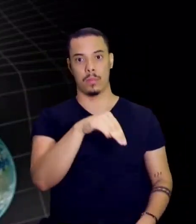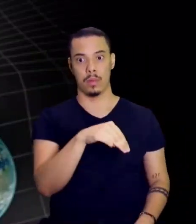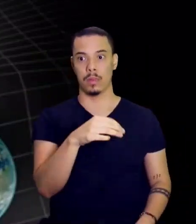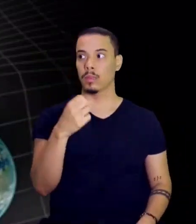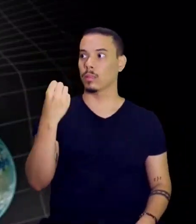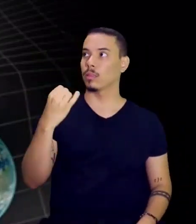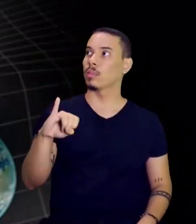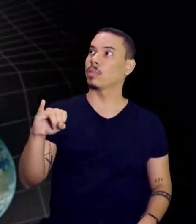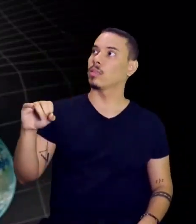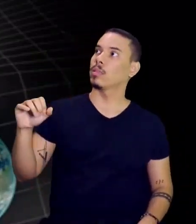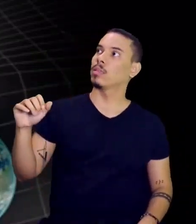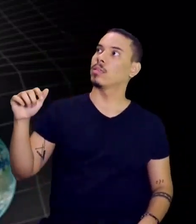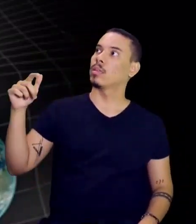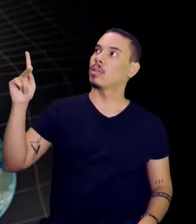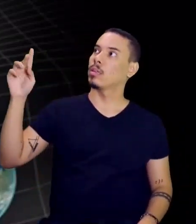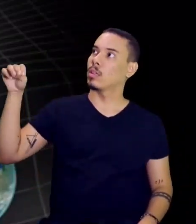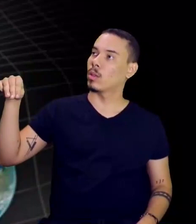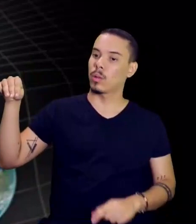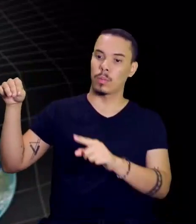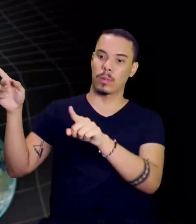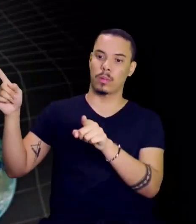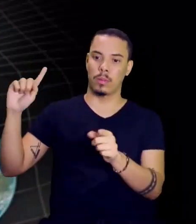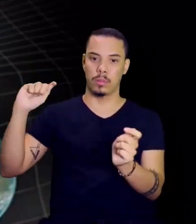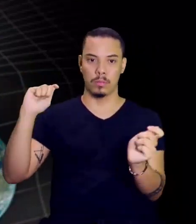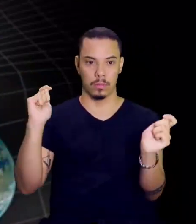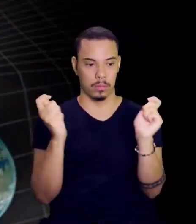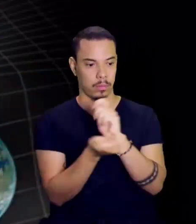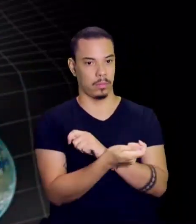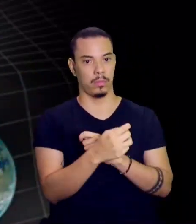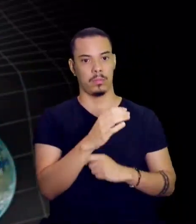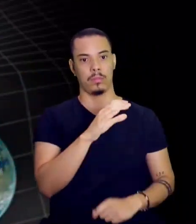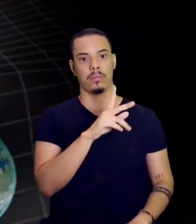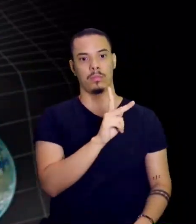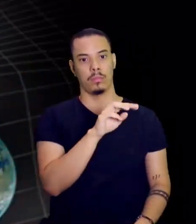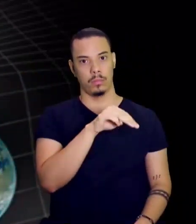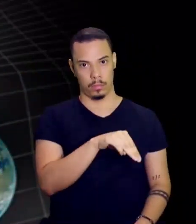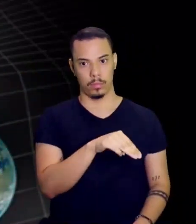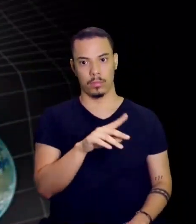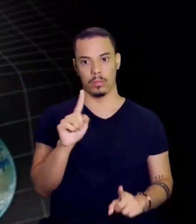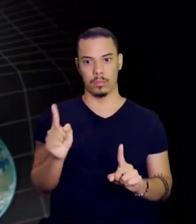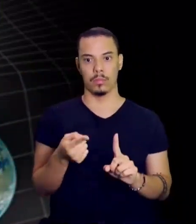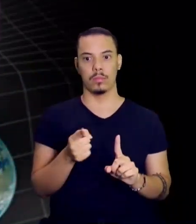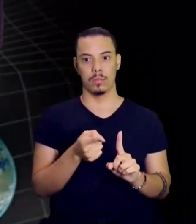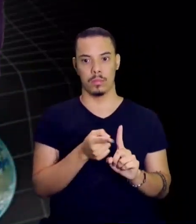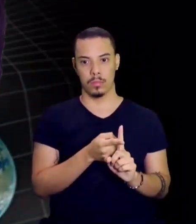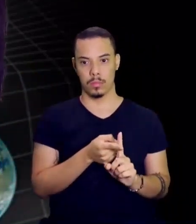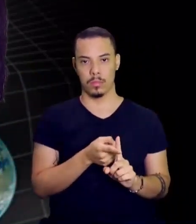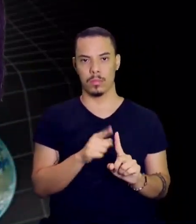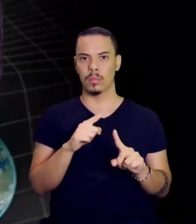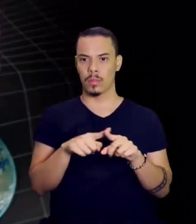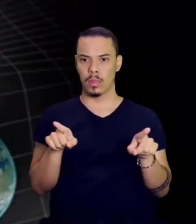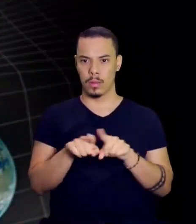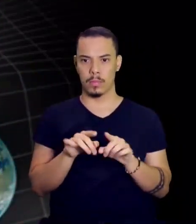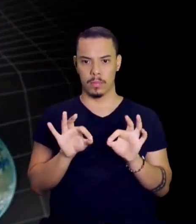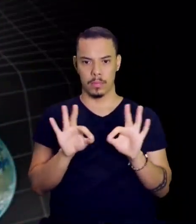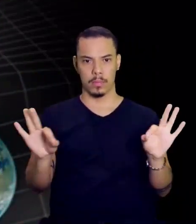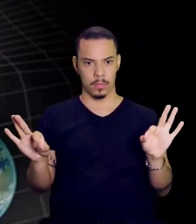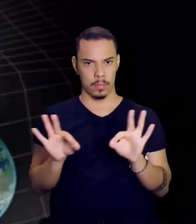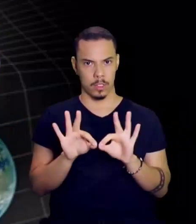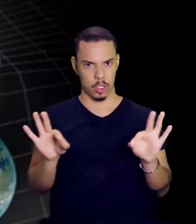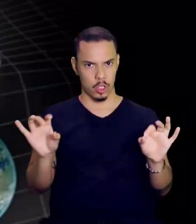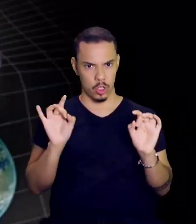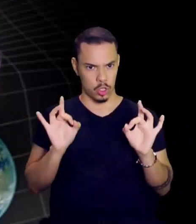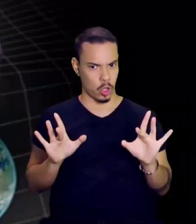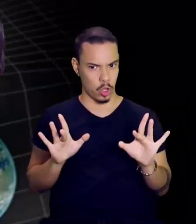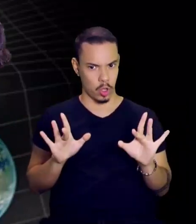fosse em Justamente. quilômetros... Aí seria, você ficava em quilômetro mesmo, voltaria às casas, Mas isso ou é só faria para em metro e comprimento, voltaria. Décio? Só para comprimento,